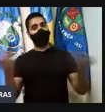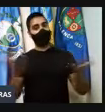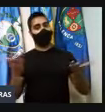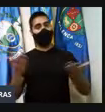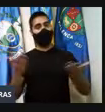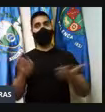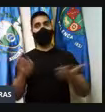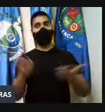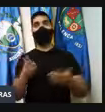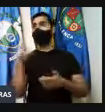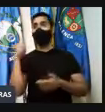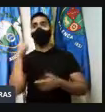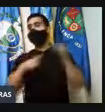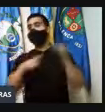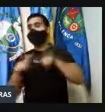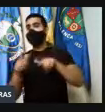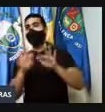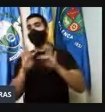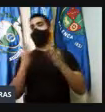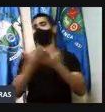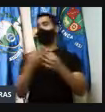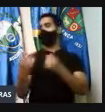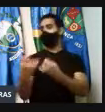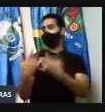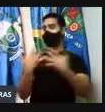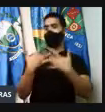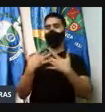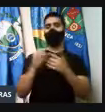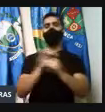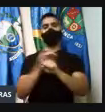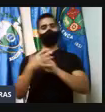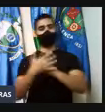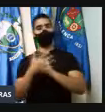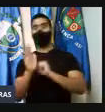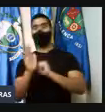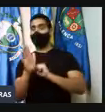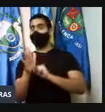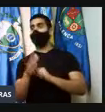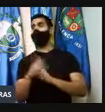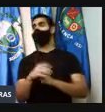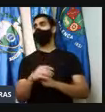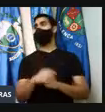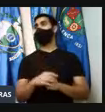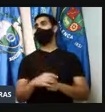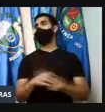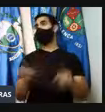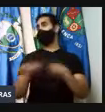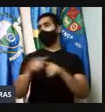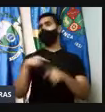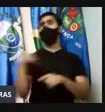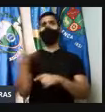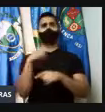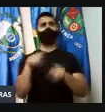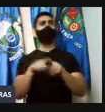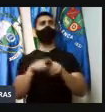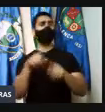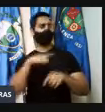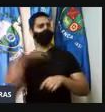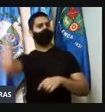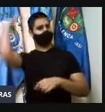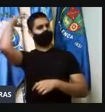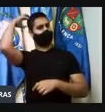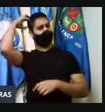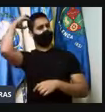já ocorreu, as famílias já estão contaminadas. Não é? Todos nós somos culpados, a verdade é essa. Né?